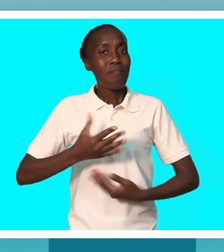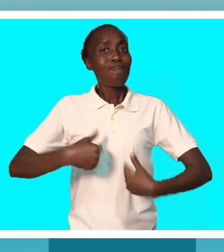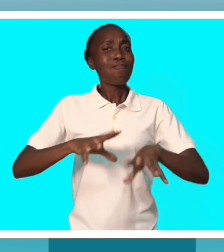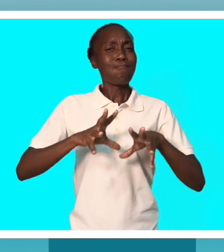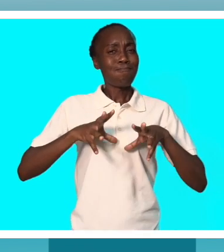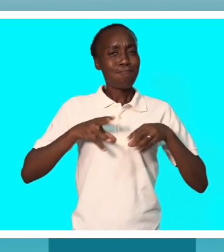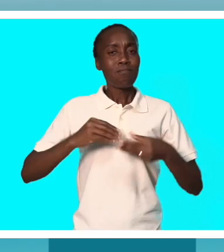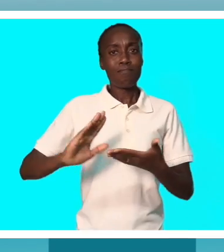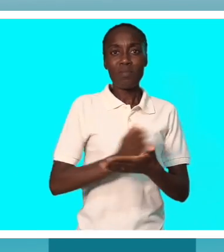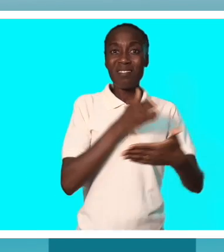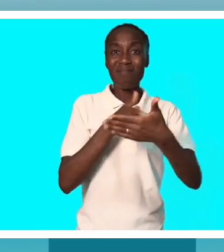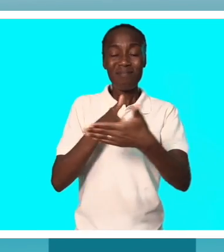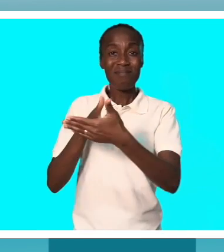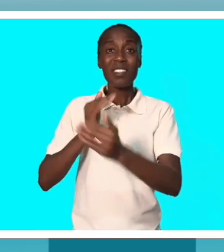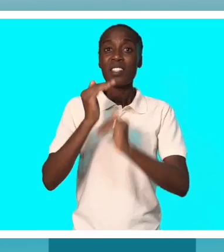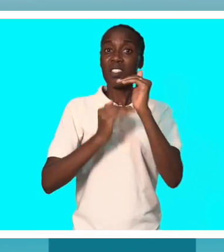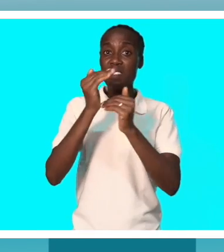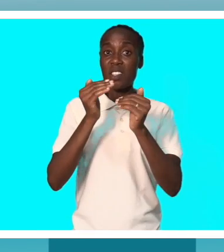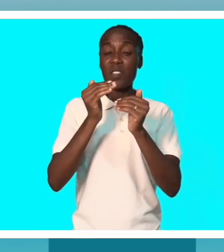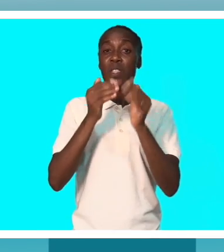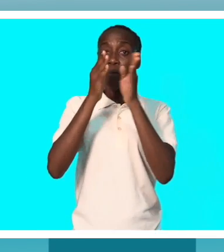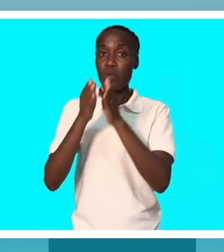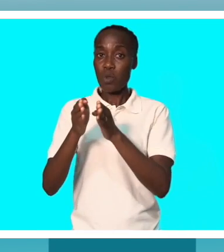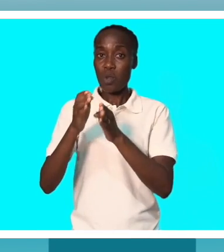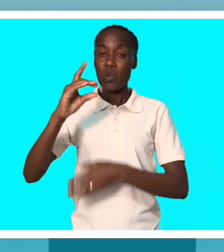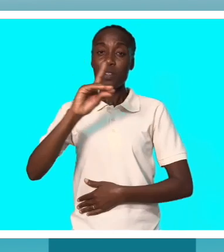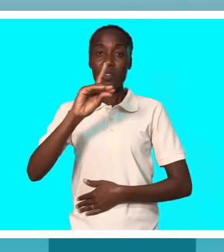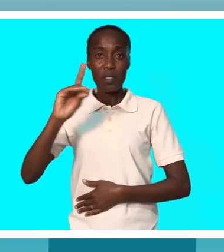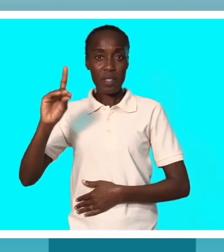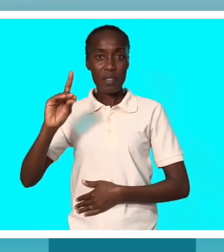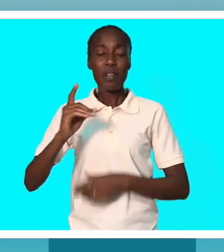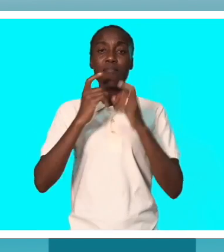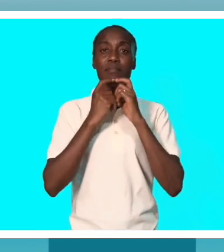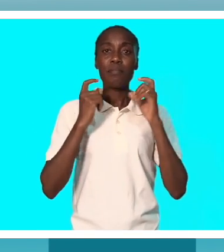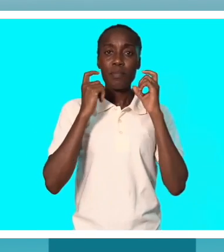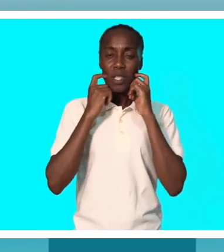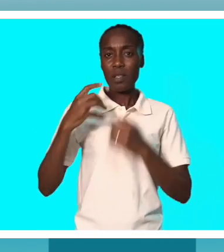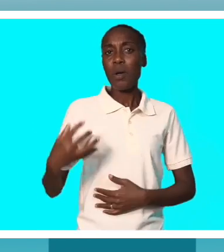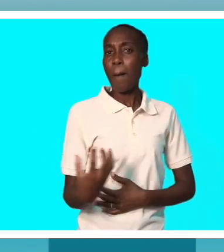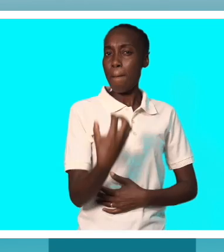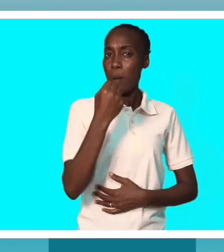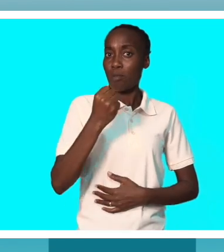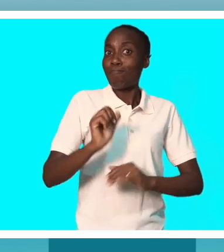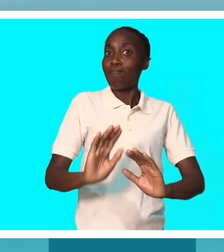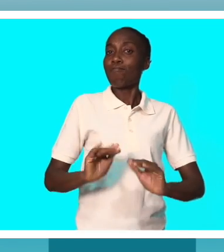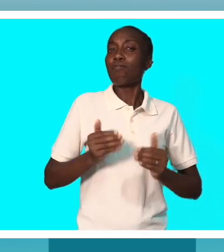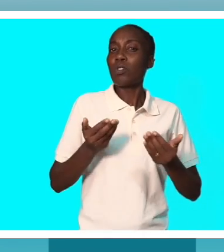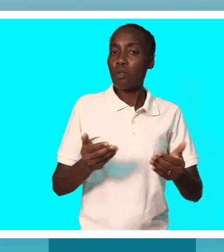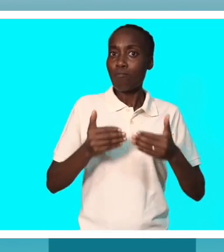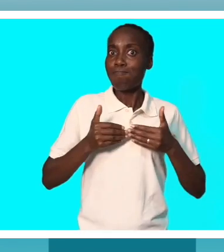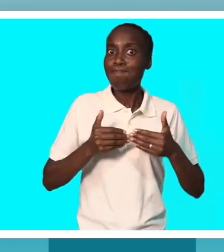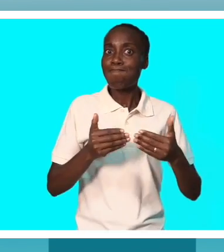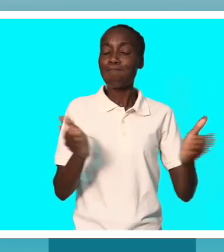permitam remover as limitações do desenvolvimento humano para que as pessoas com deficiência em Moçambique possam, de forma